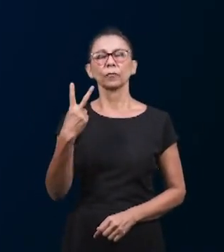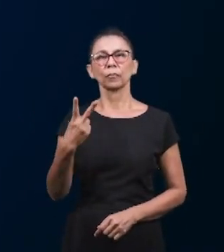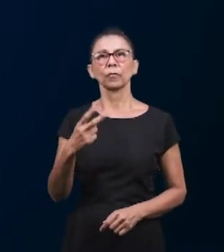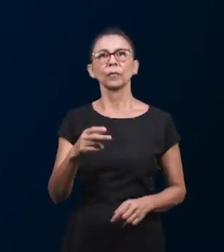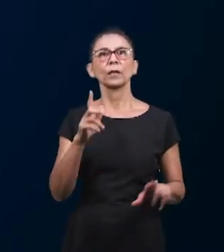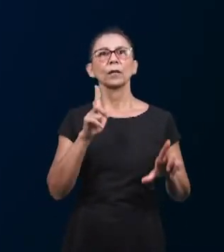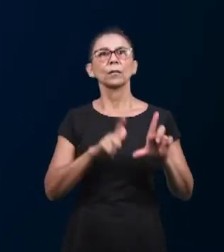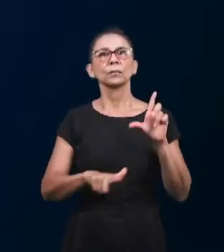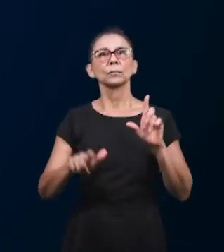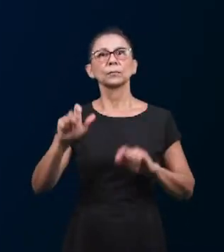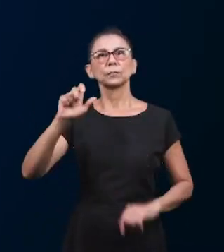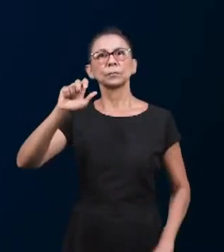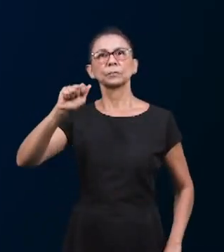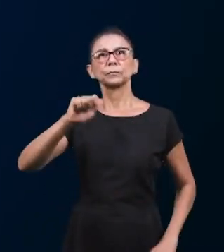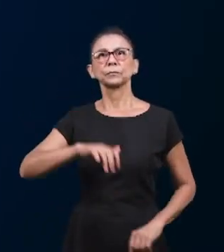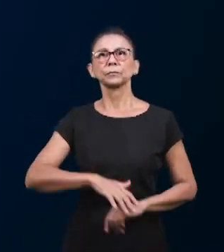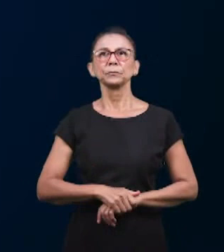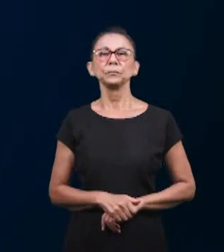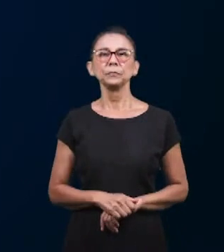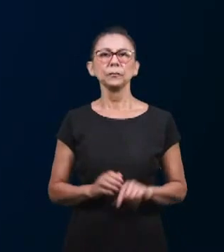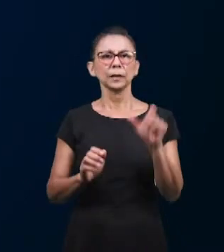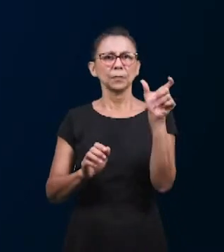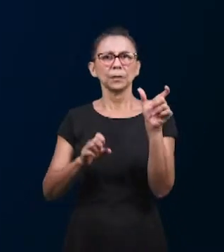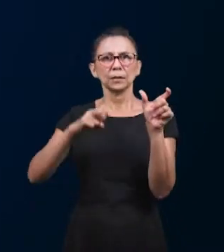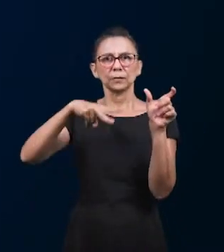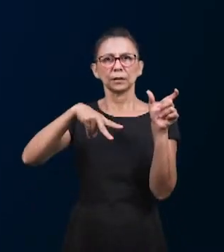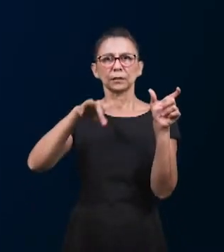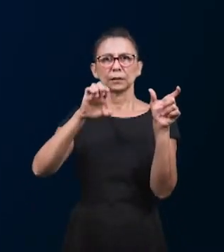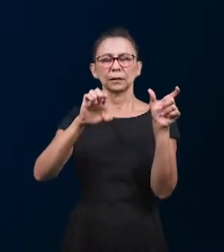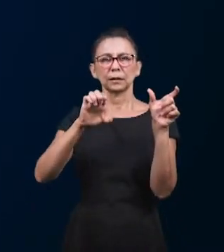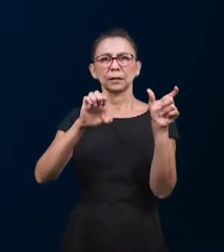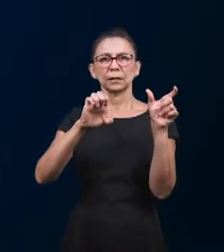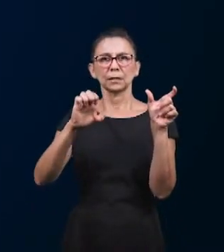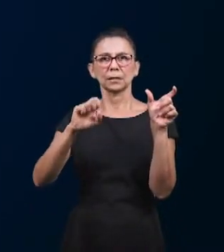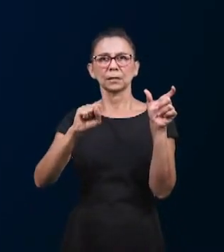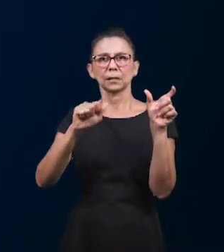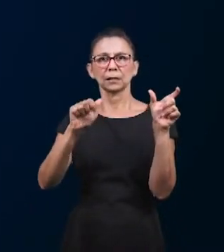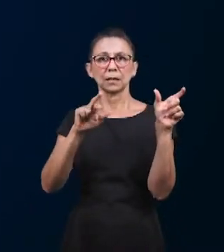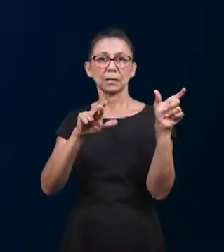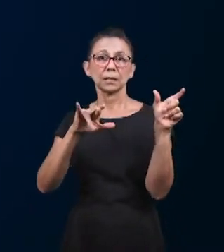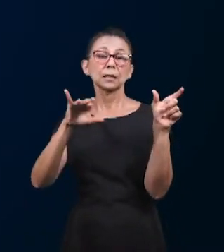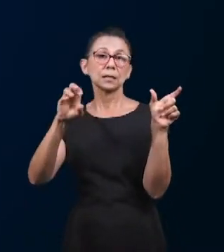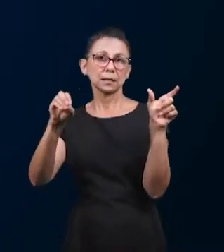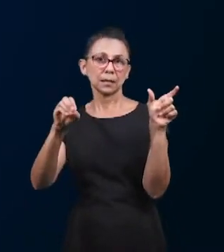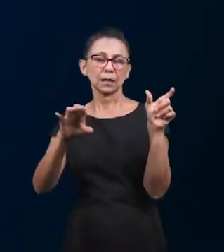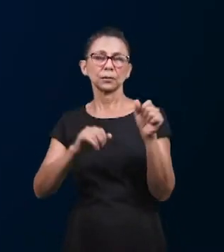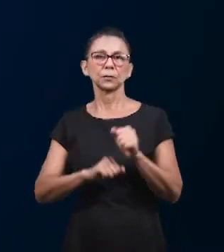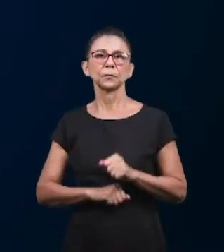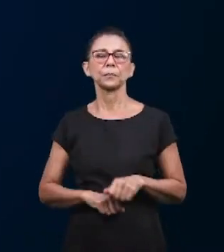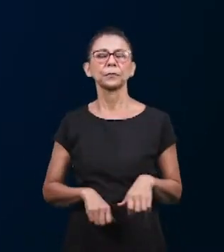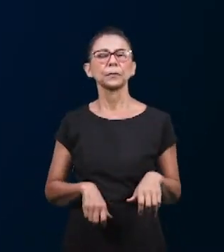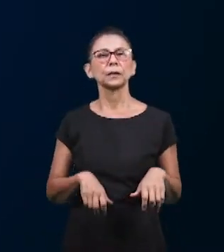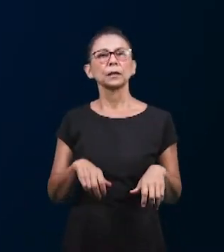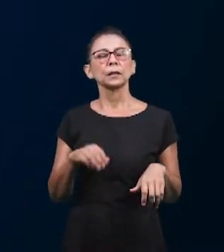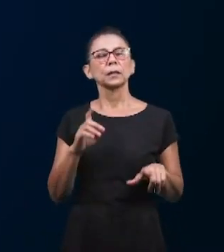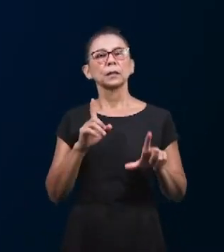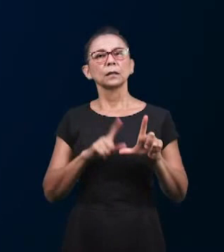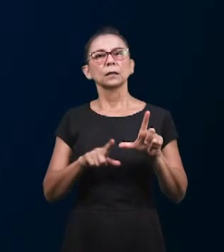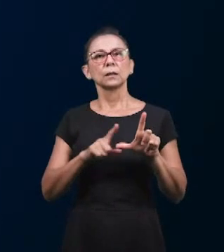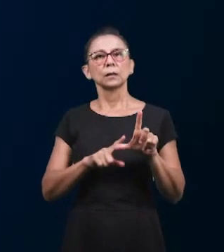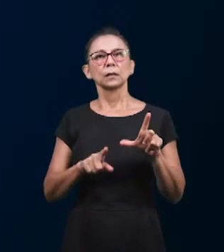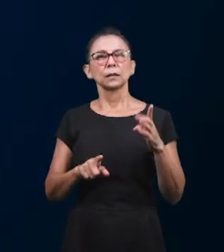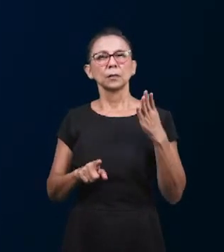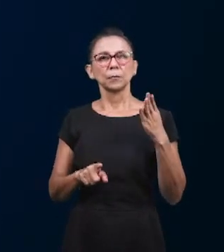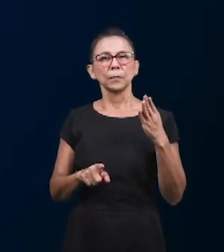na letra a palavra é necessário. E na letra B, explicando, da Judéia para